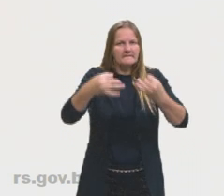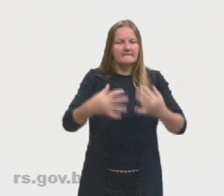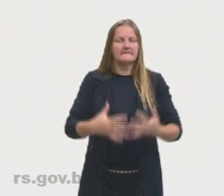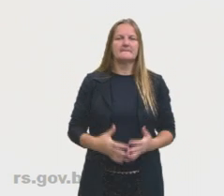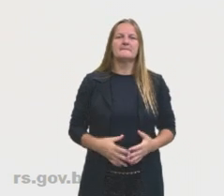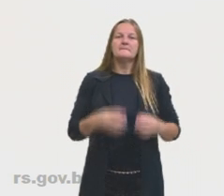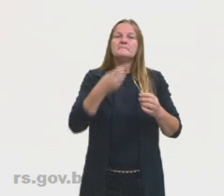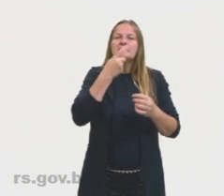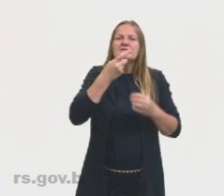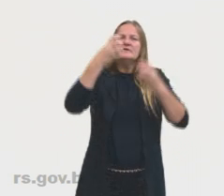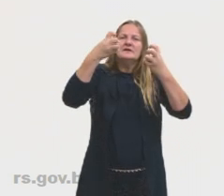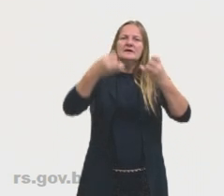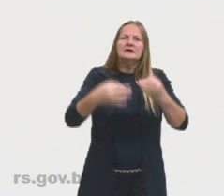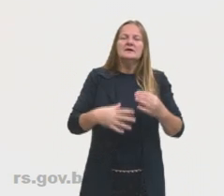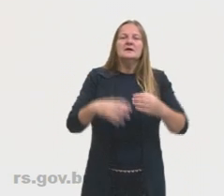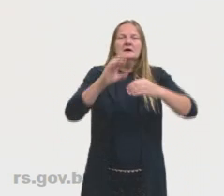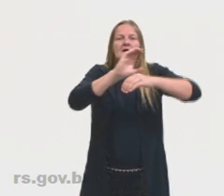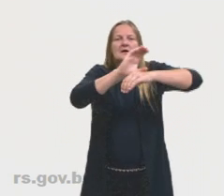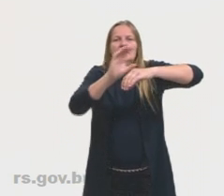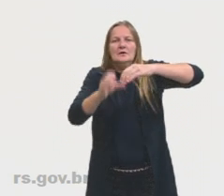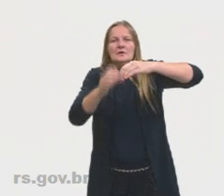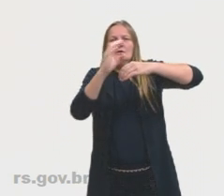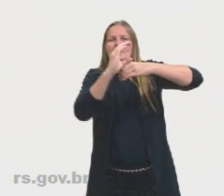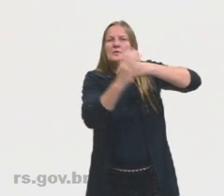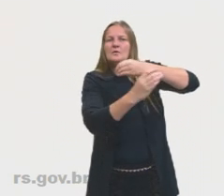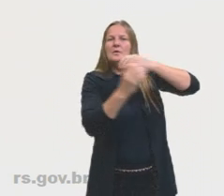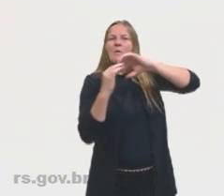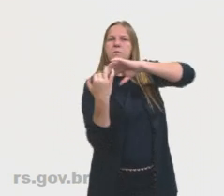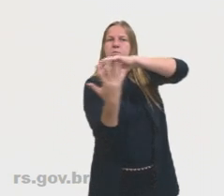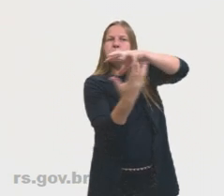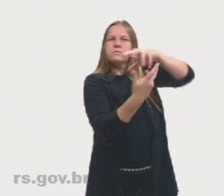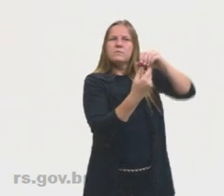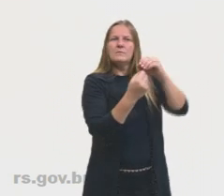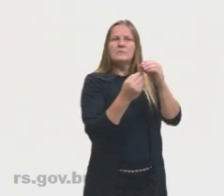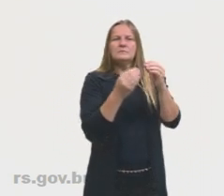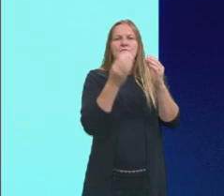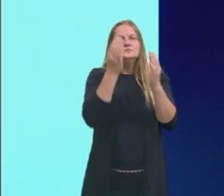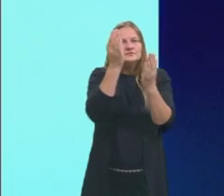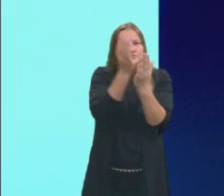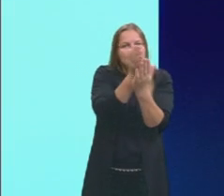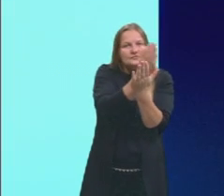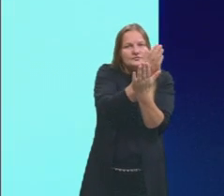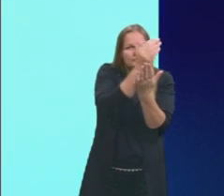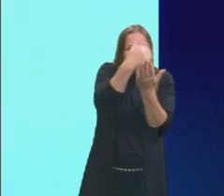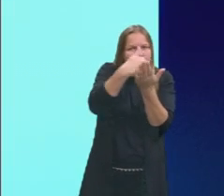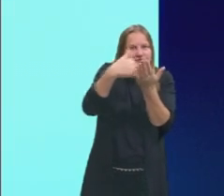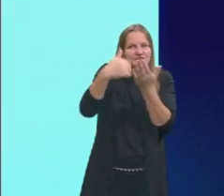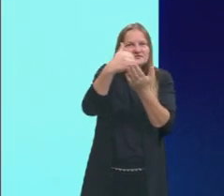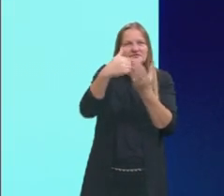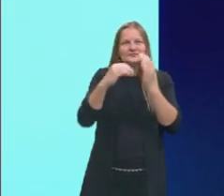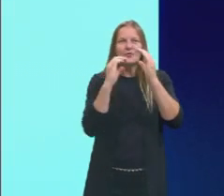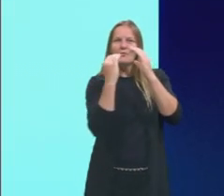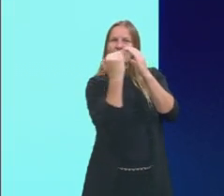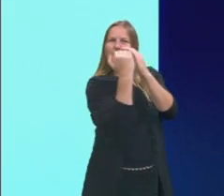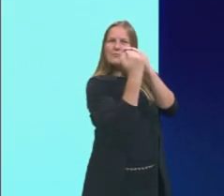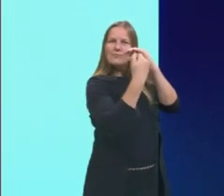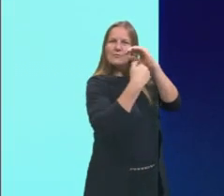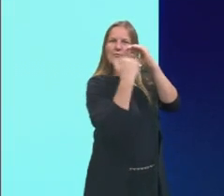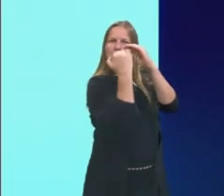como eu falei para você camadas o nosso planeta então nosso planeta ele dividido nessas